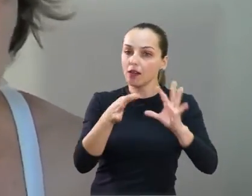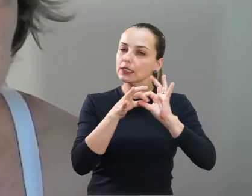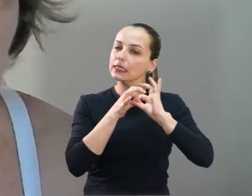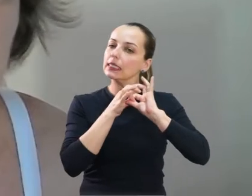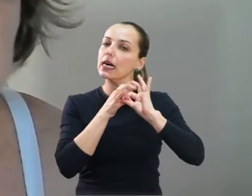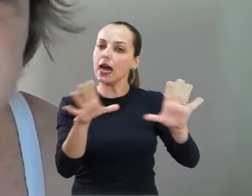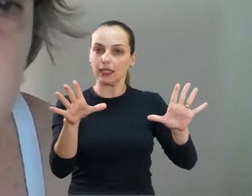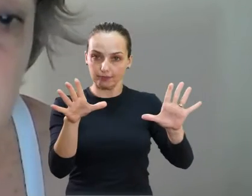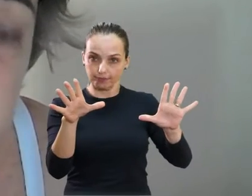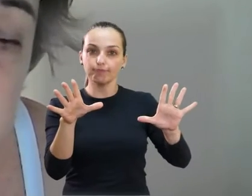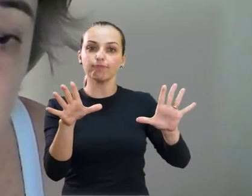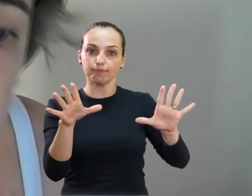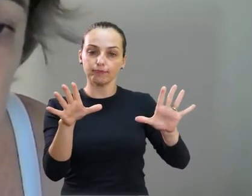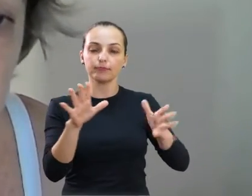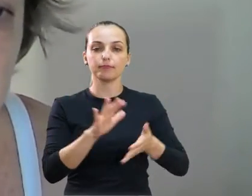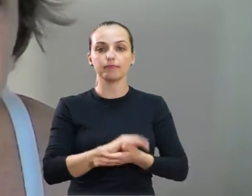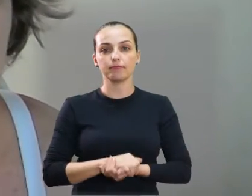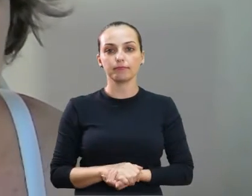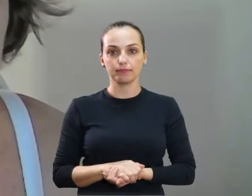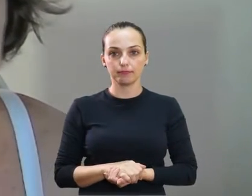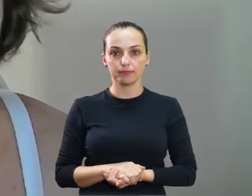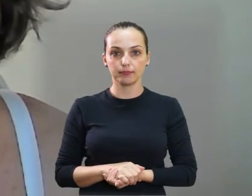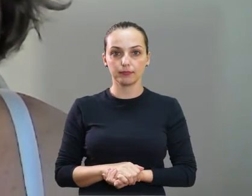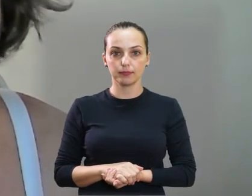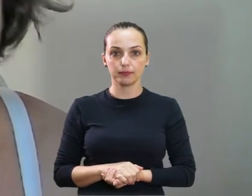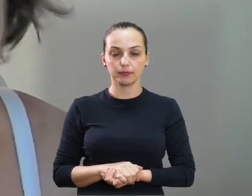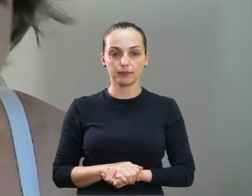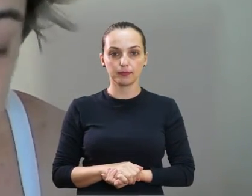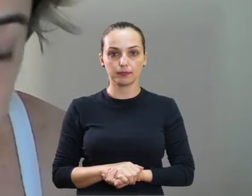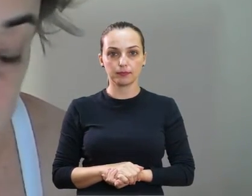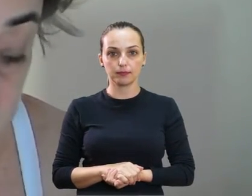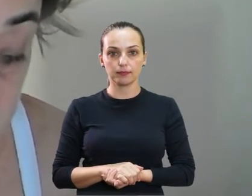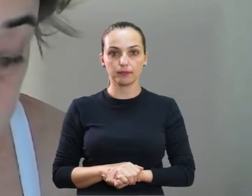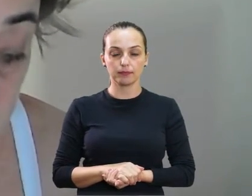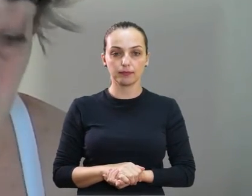de diagnóstico de cada paciente. Né? Temos